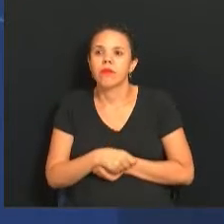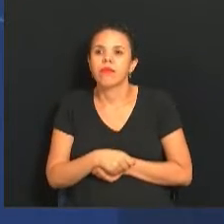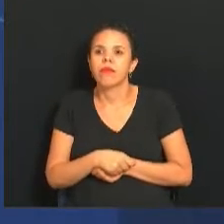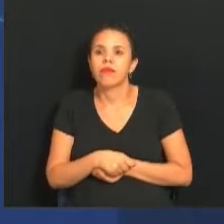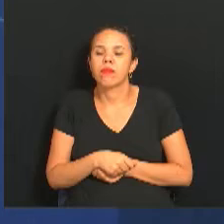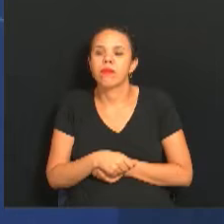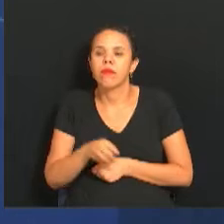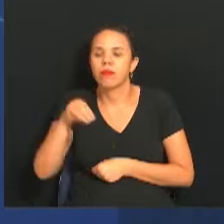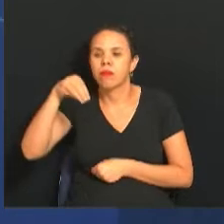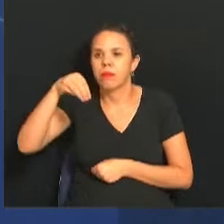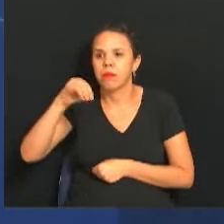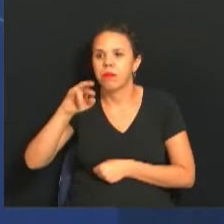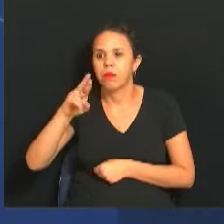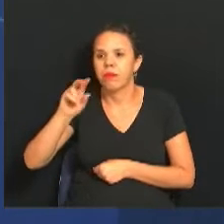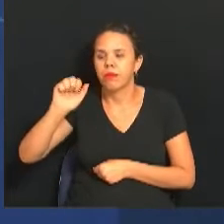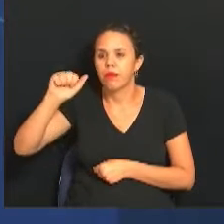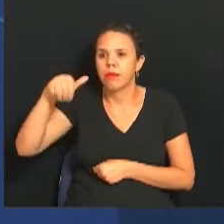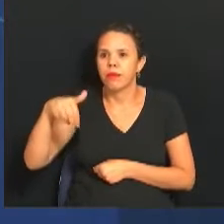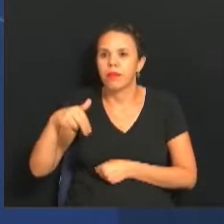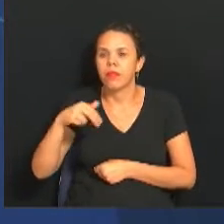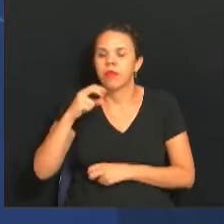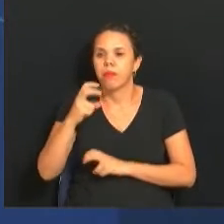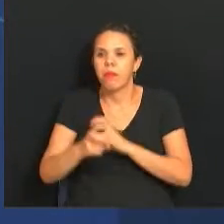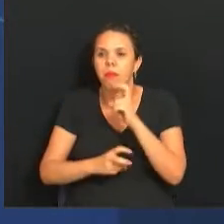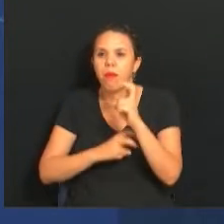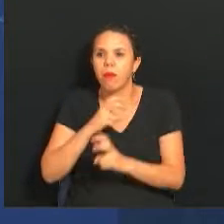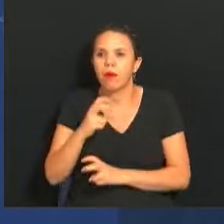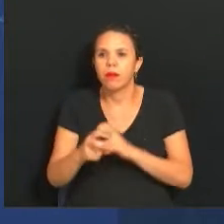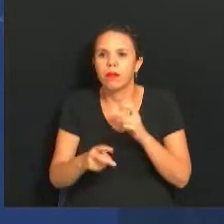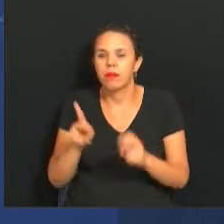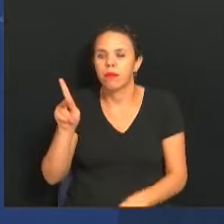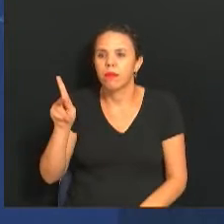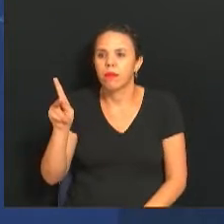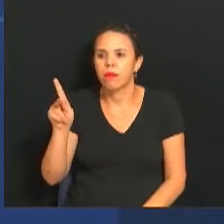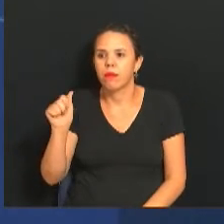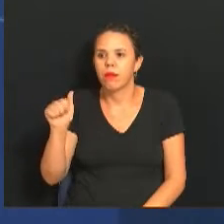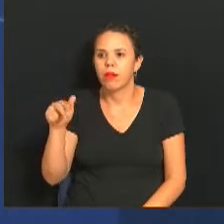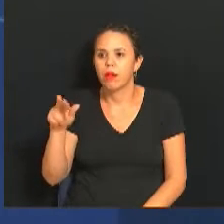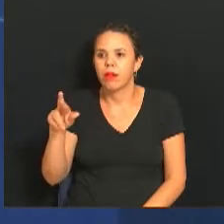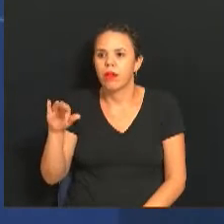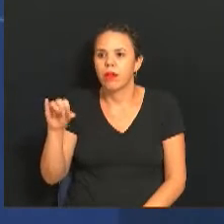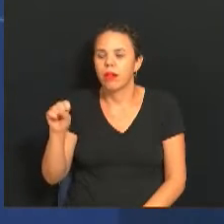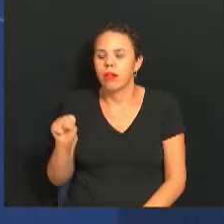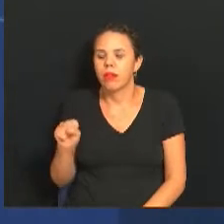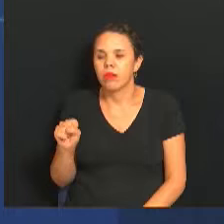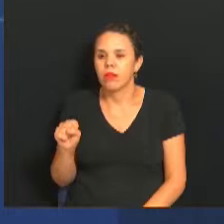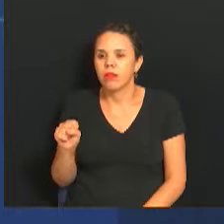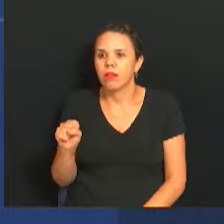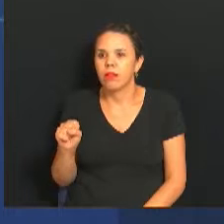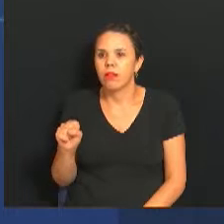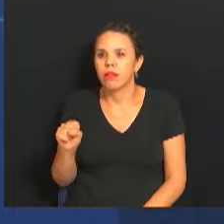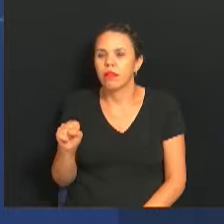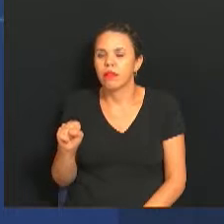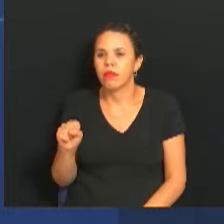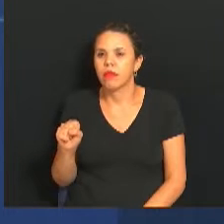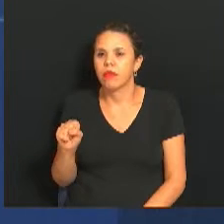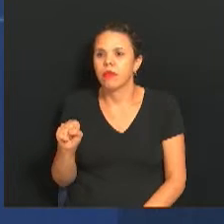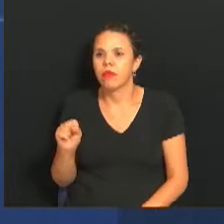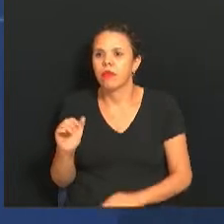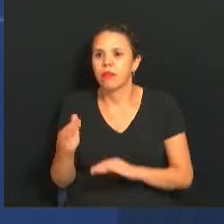Jardim Miriam, no Bosque das Paineiras, no Residencial Geppen, Conjunto